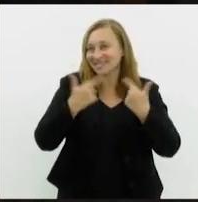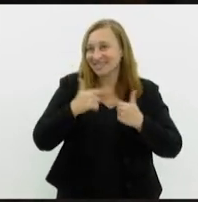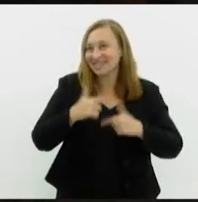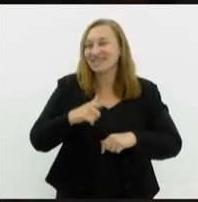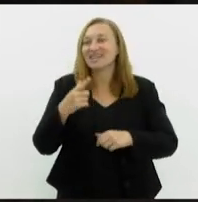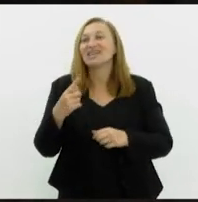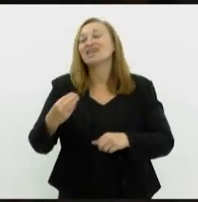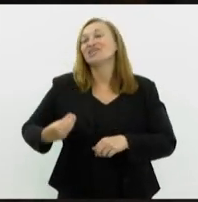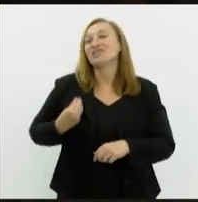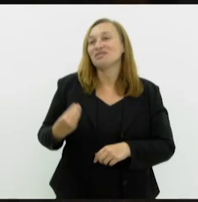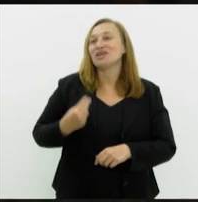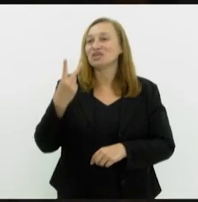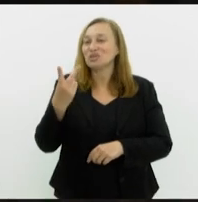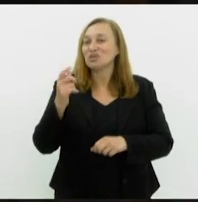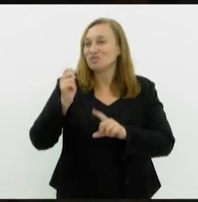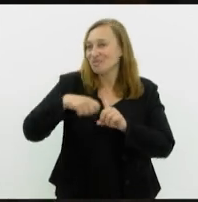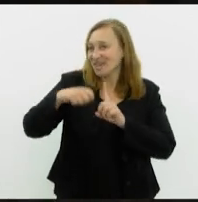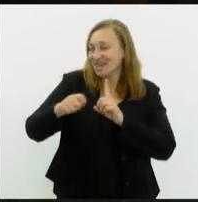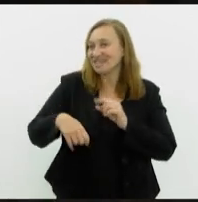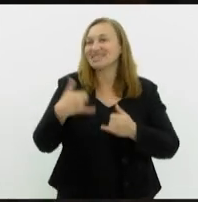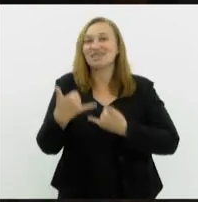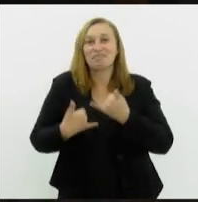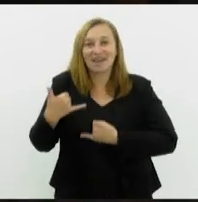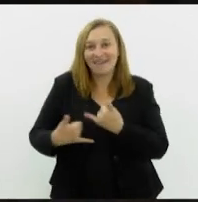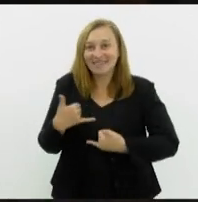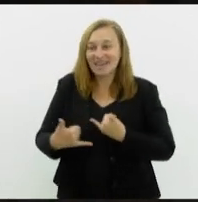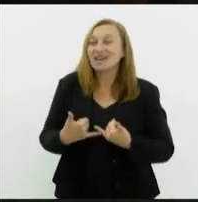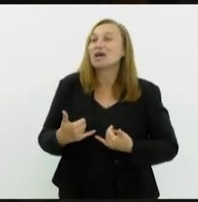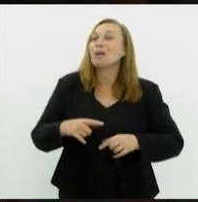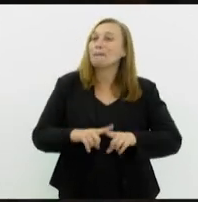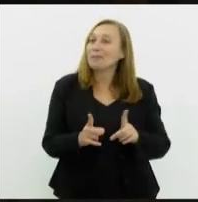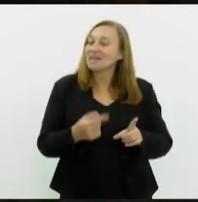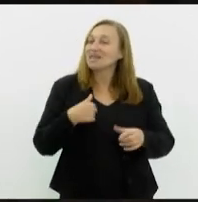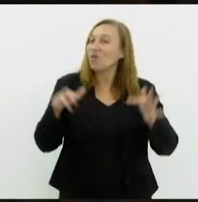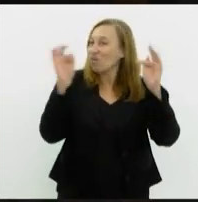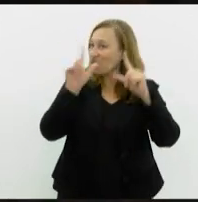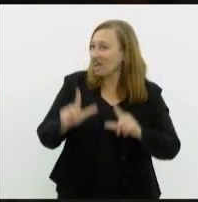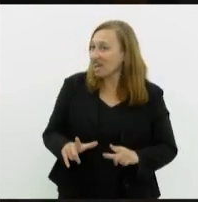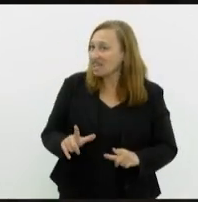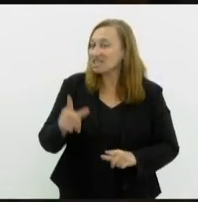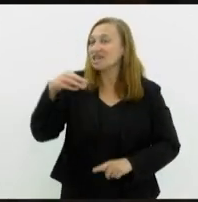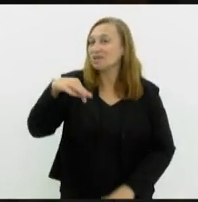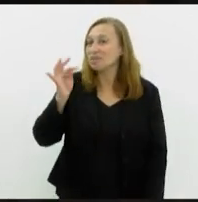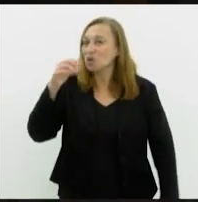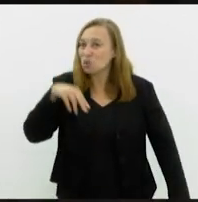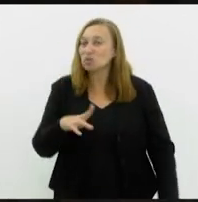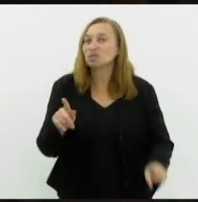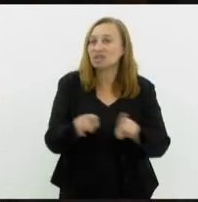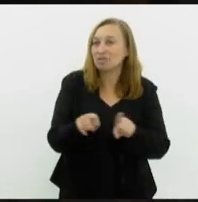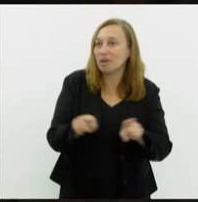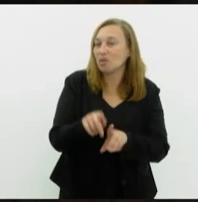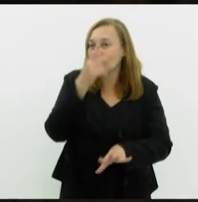assim, uns 2 meses nessa brincadeira, mas eu fico muito feliz, o Nildo também foi uma pessoa muito